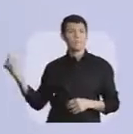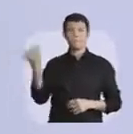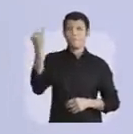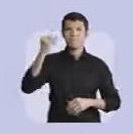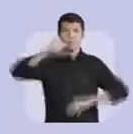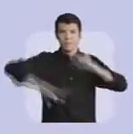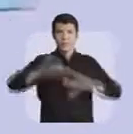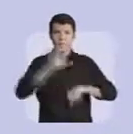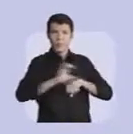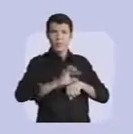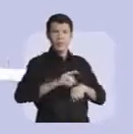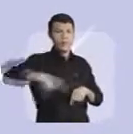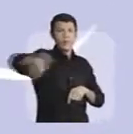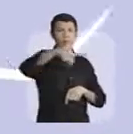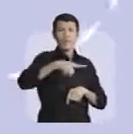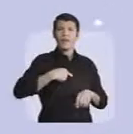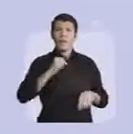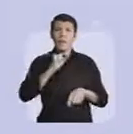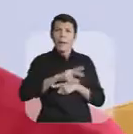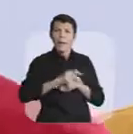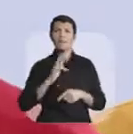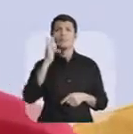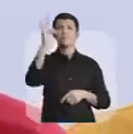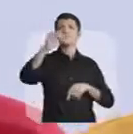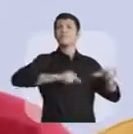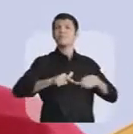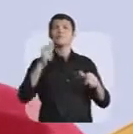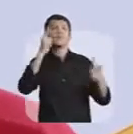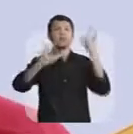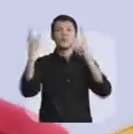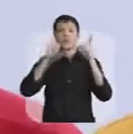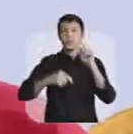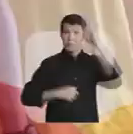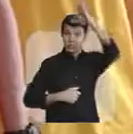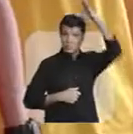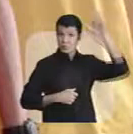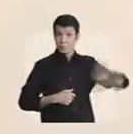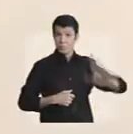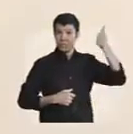e, o mais importante, cursos profissionalizantes para formar a gente para o mercado de trabalho e